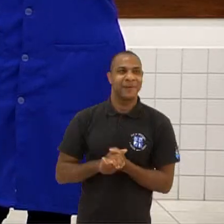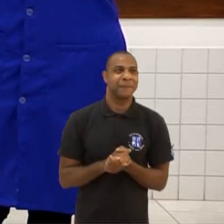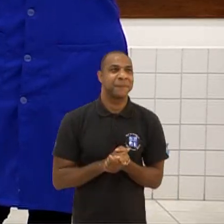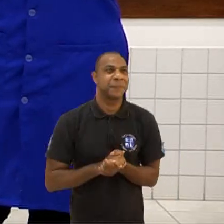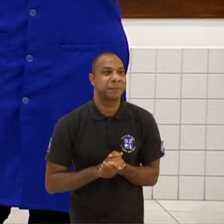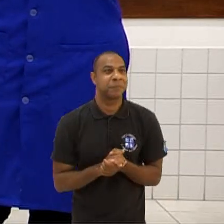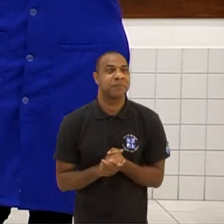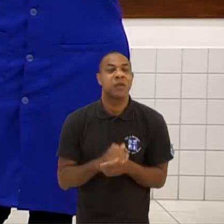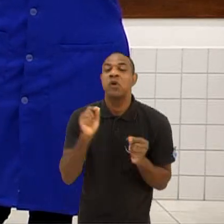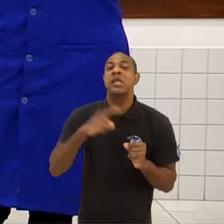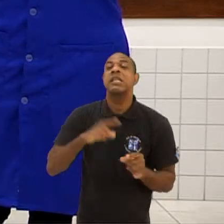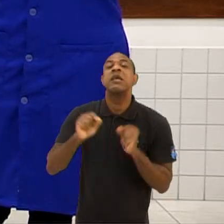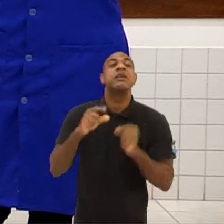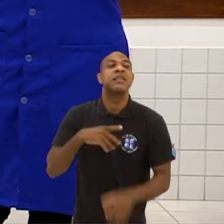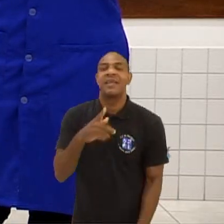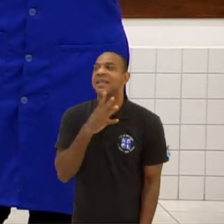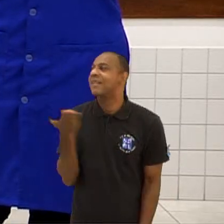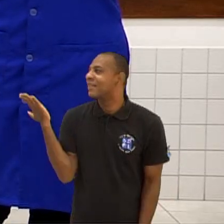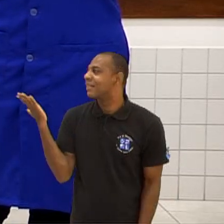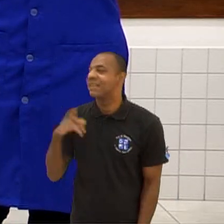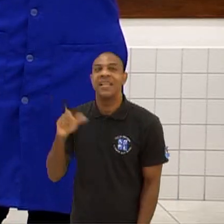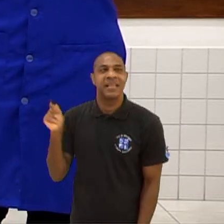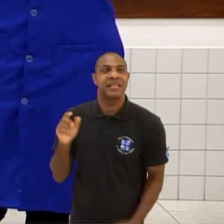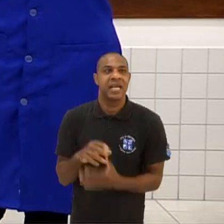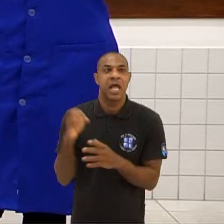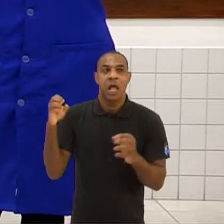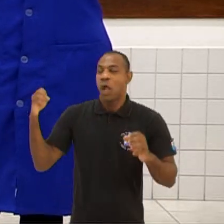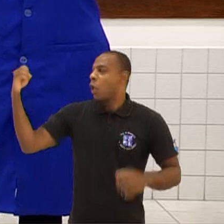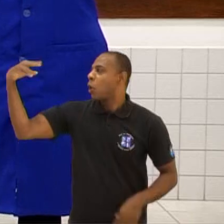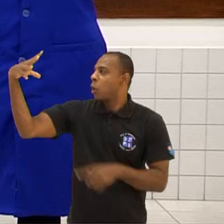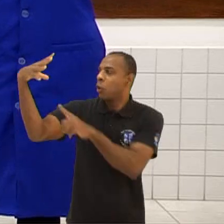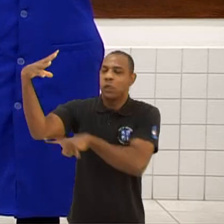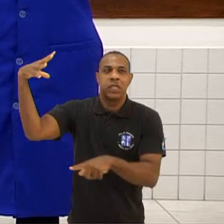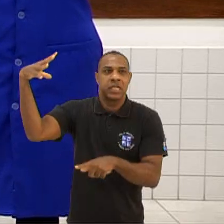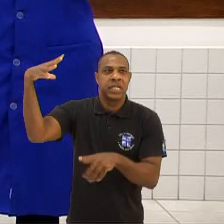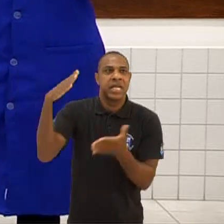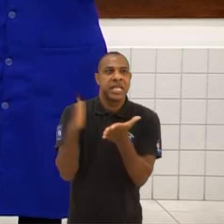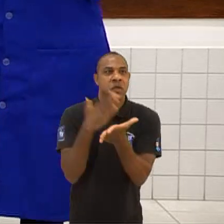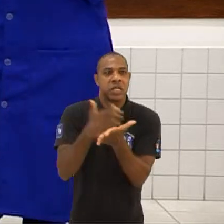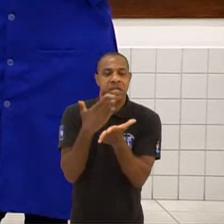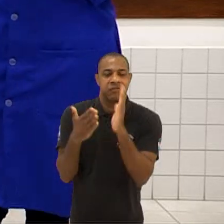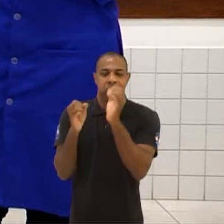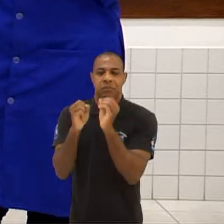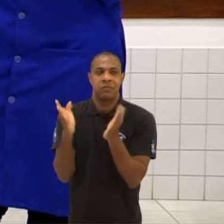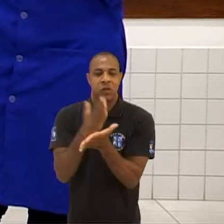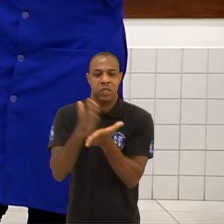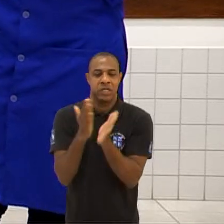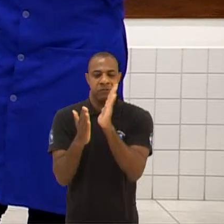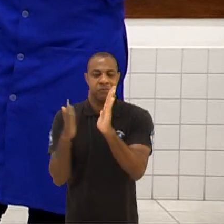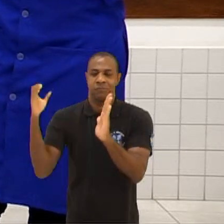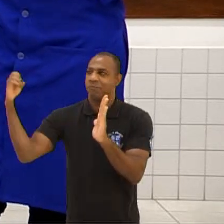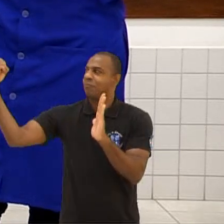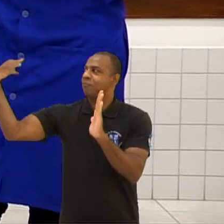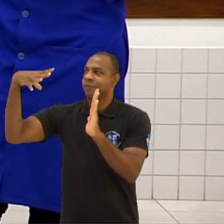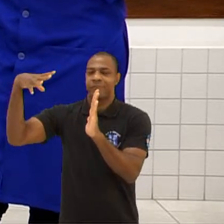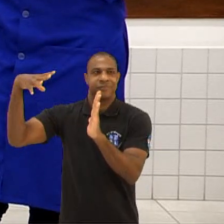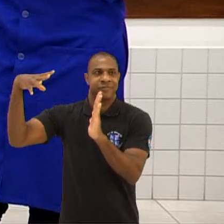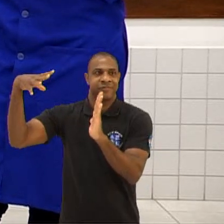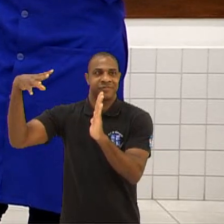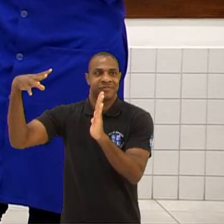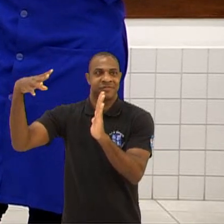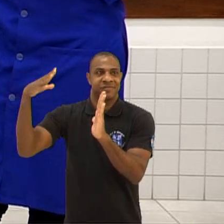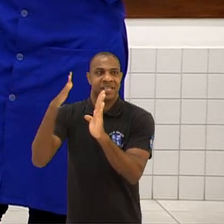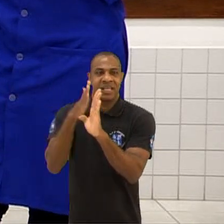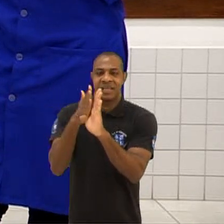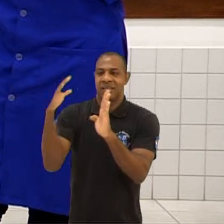Então, o que eu tenho aqui, ó? Eu tenho uma emissão de luz e um livro, né? Então, eu tenho 50 centímetros de distância